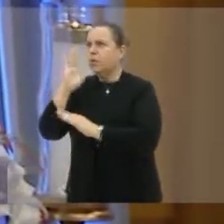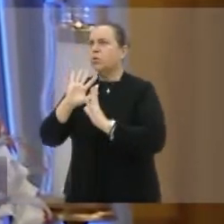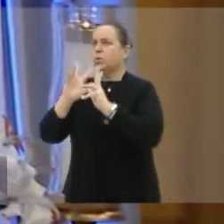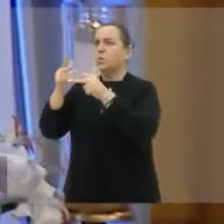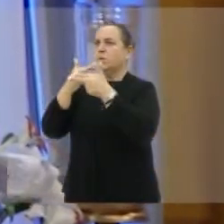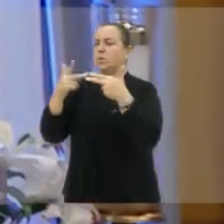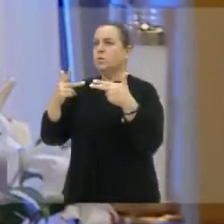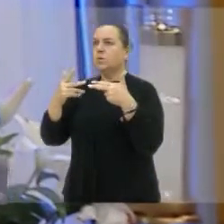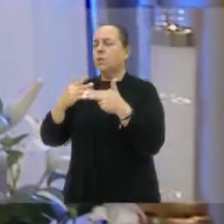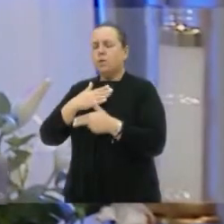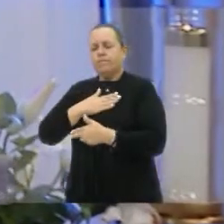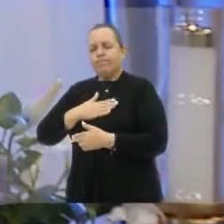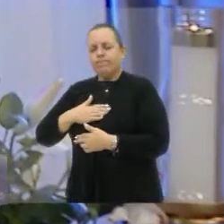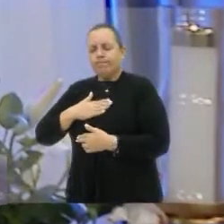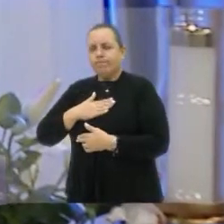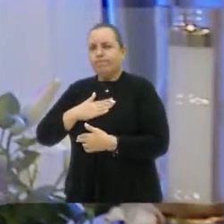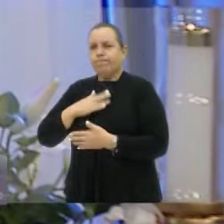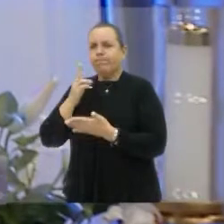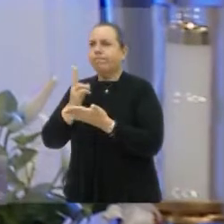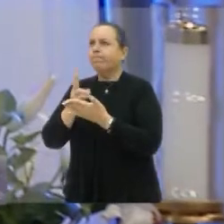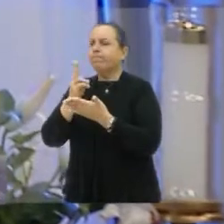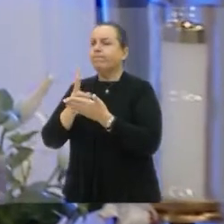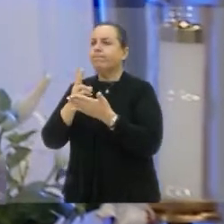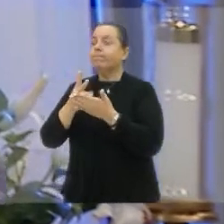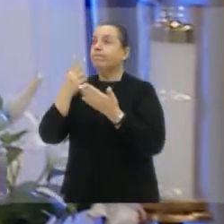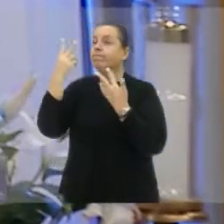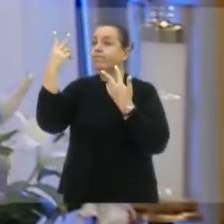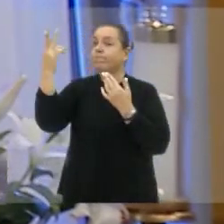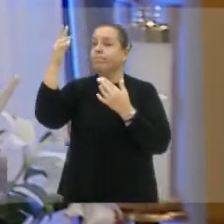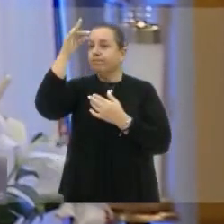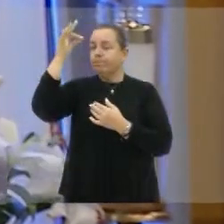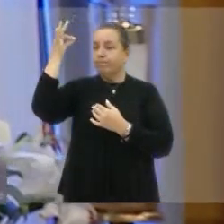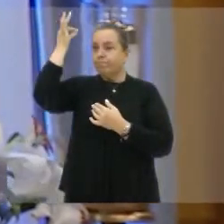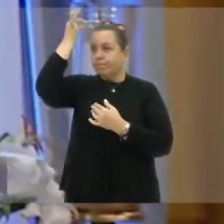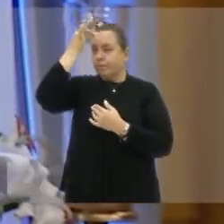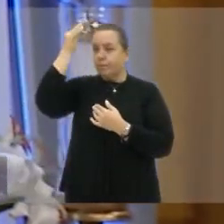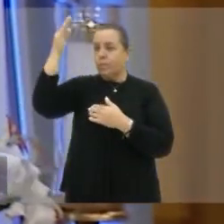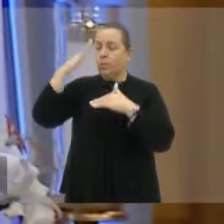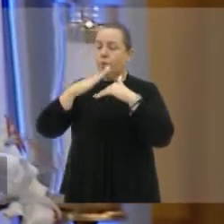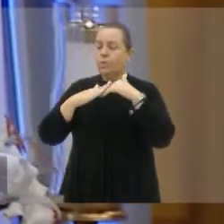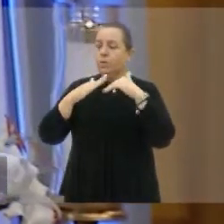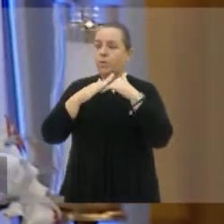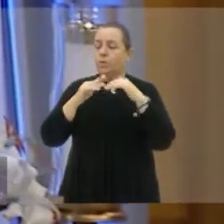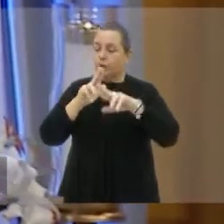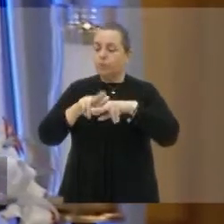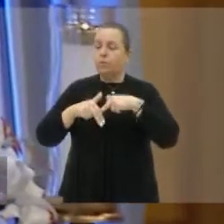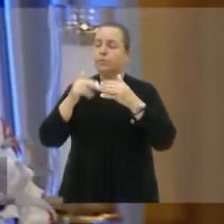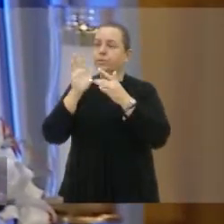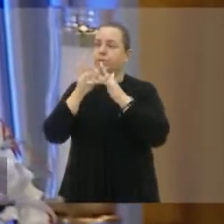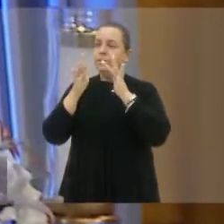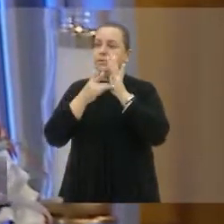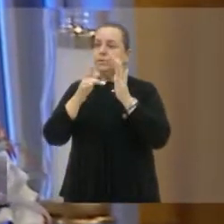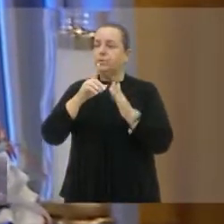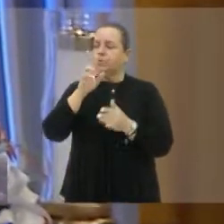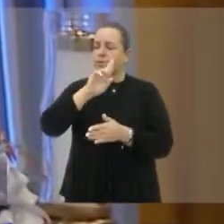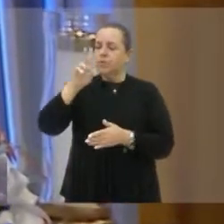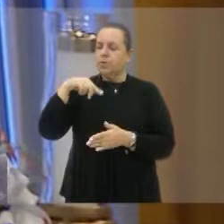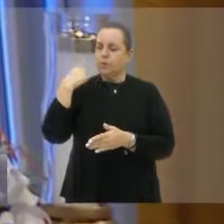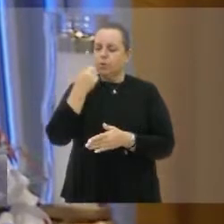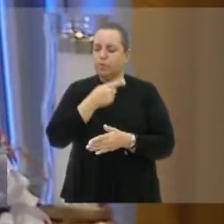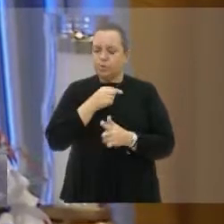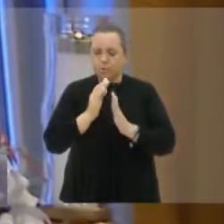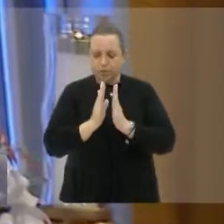as coisas, segundo o mesmo Espírito, e gozemos sempre da sua consolação. Por Cristo